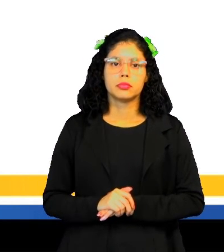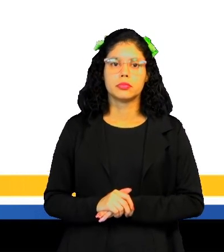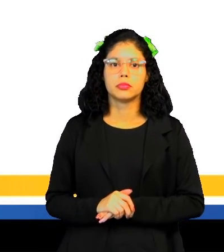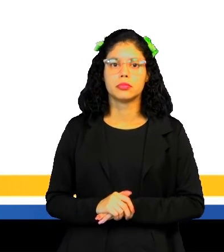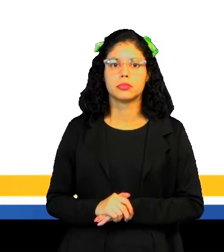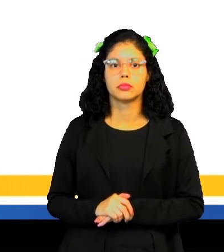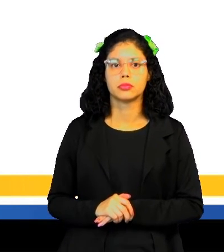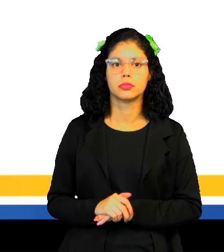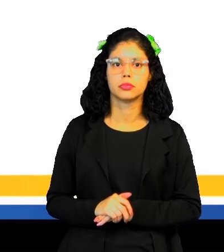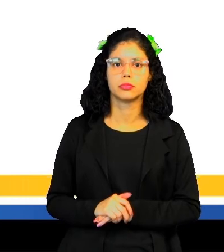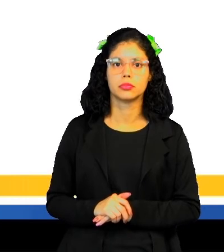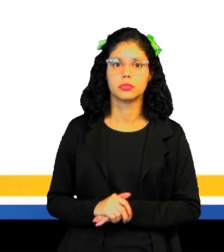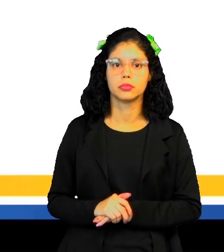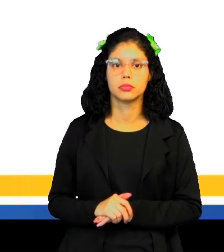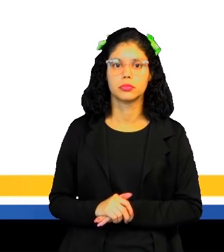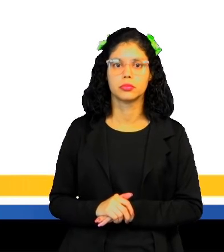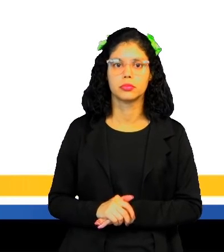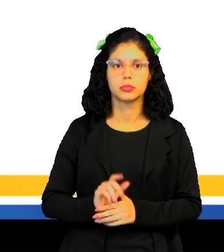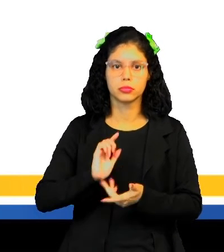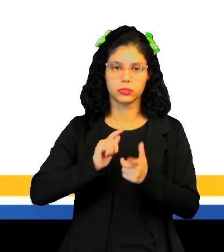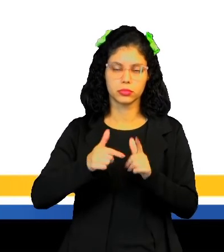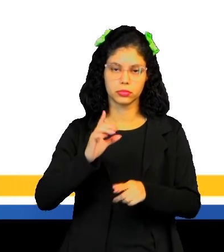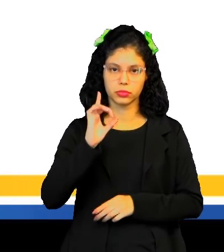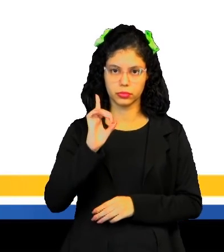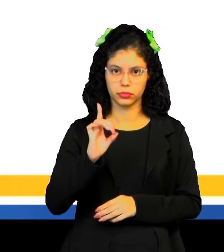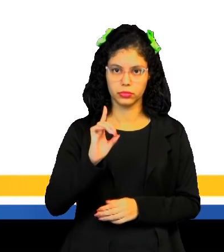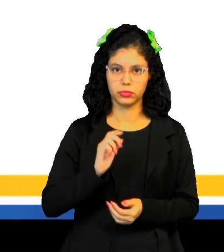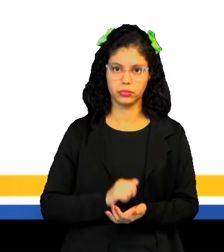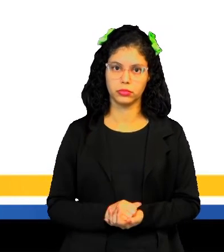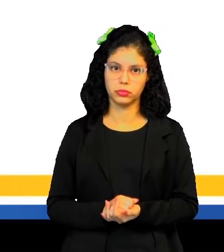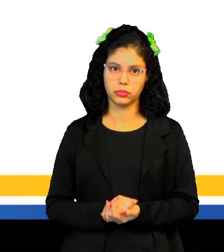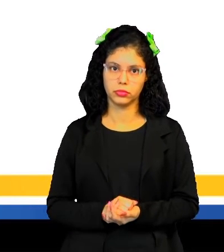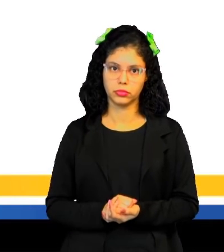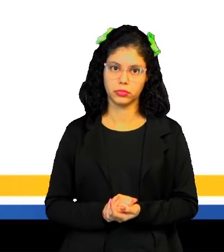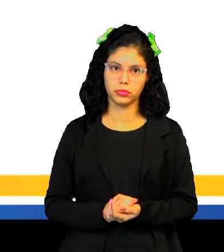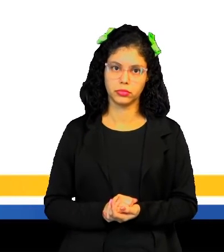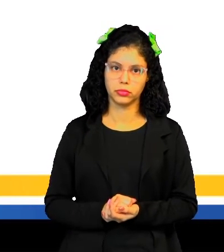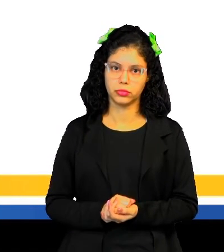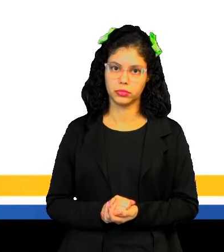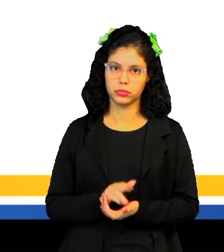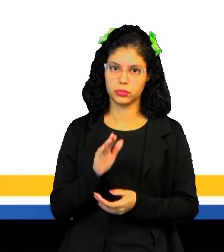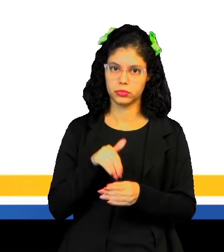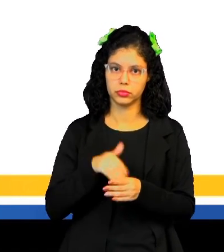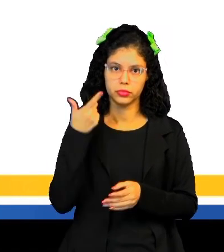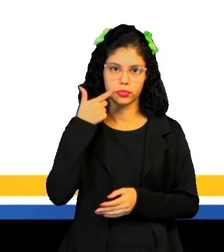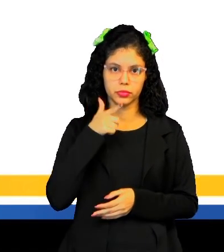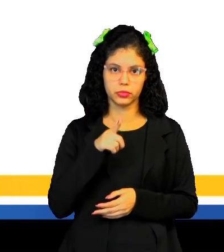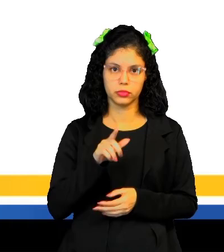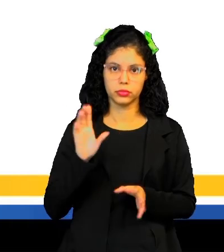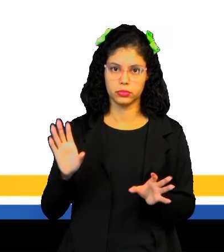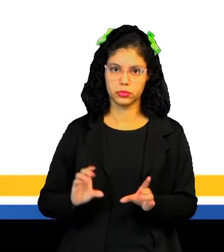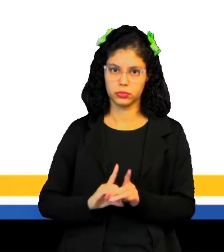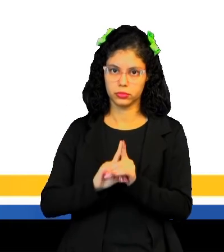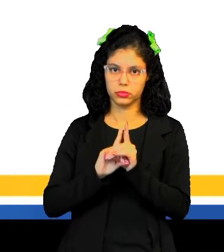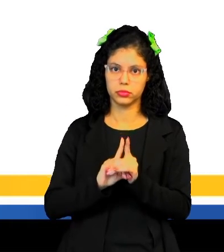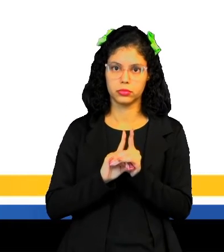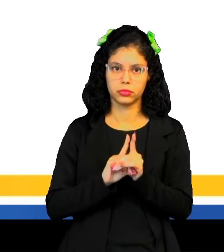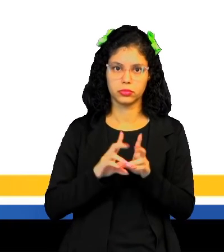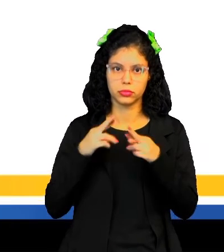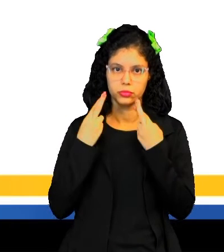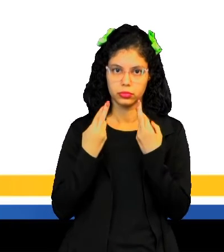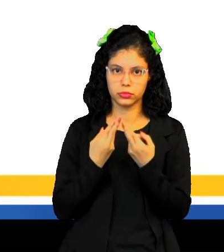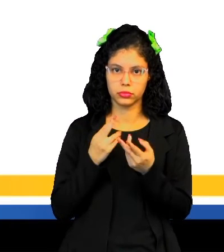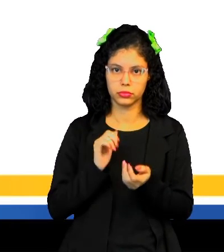A resposta correta é a letra D, né? Eleições indiretas vencidas pela Aliança Democrática, que reunia